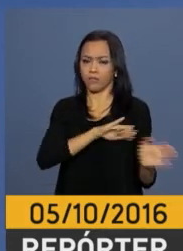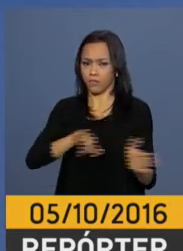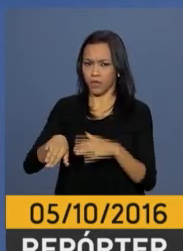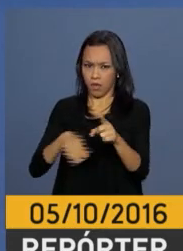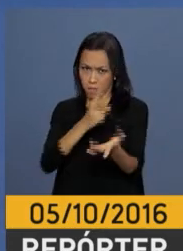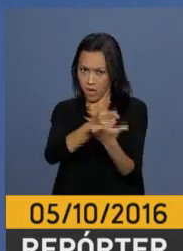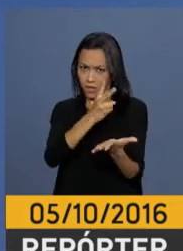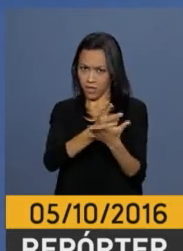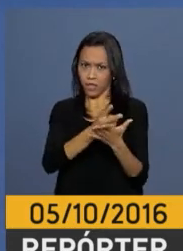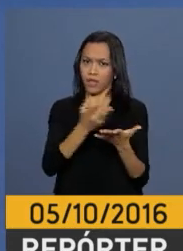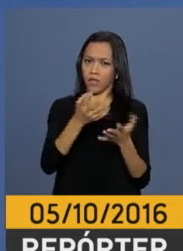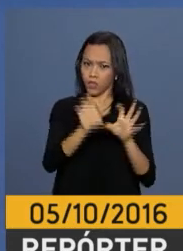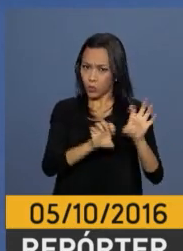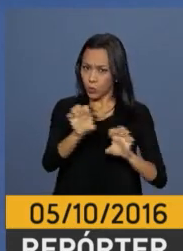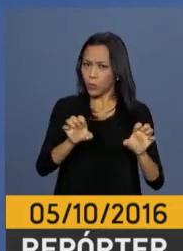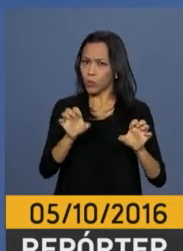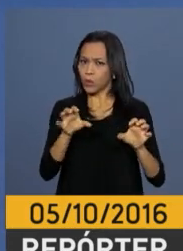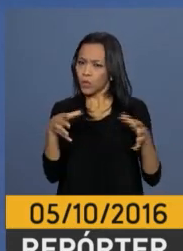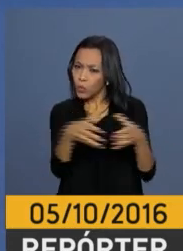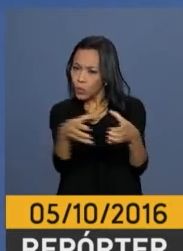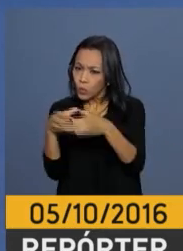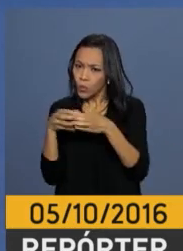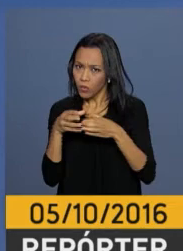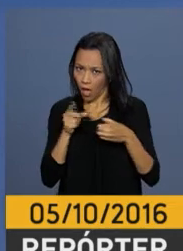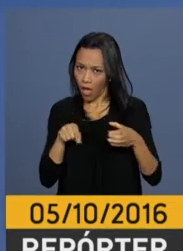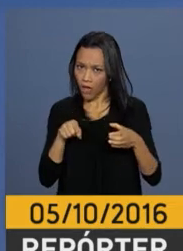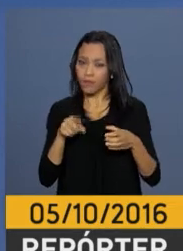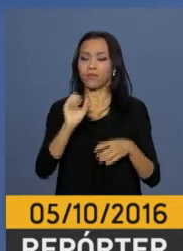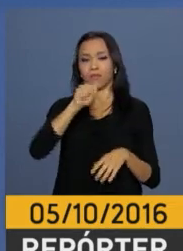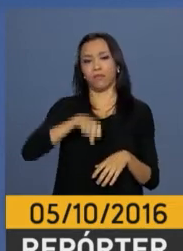das equipes é isso sim isso